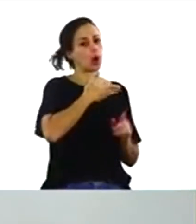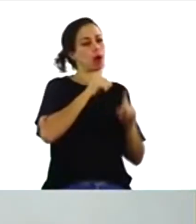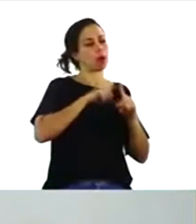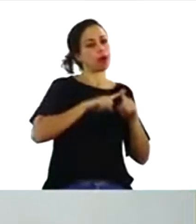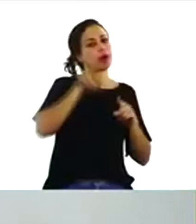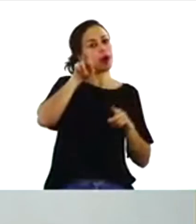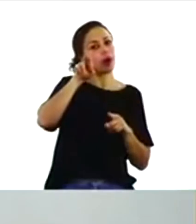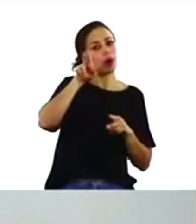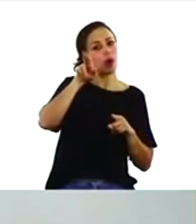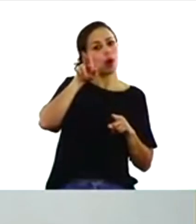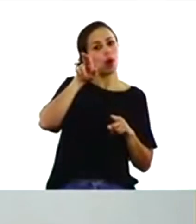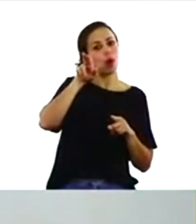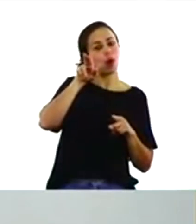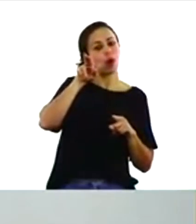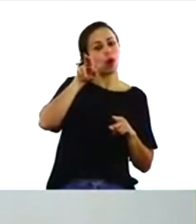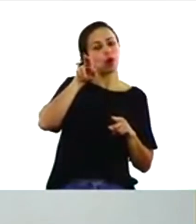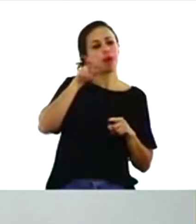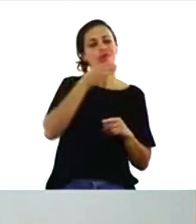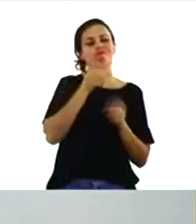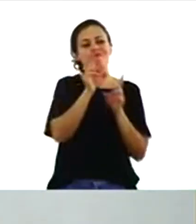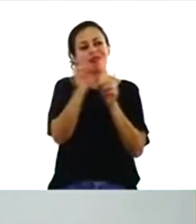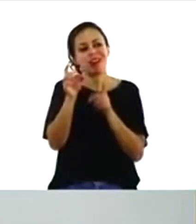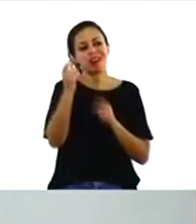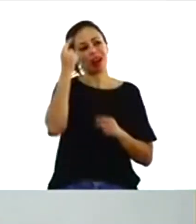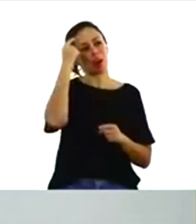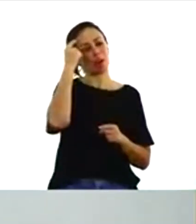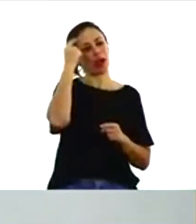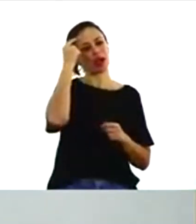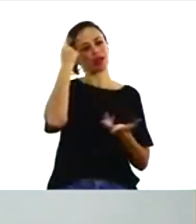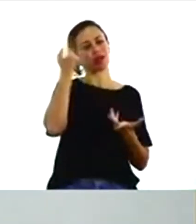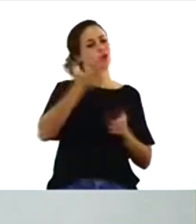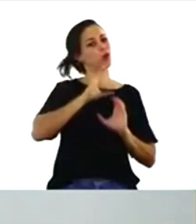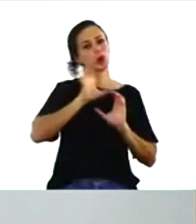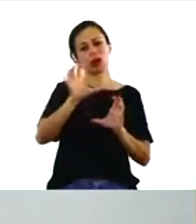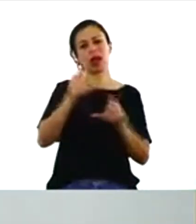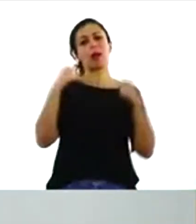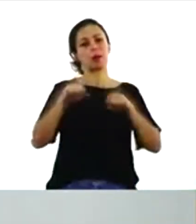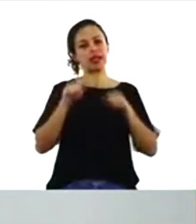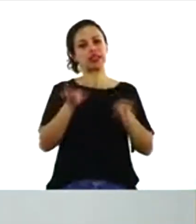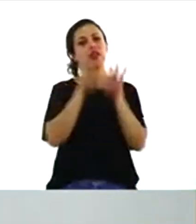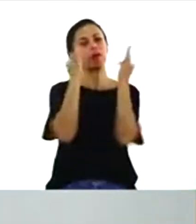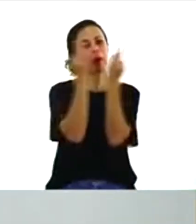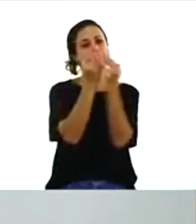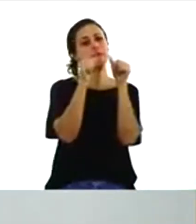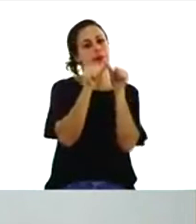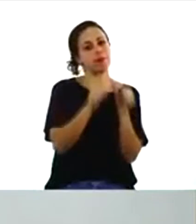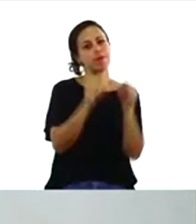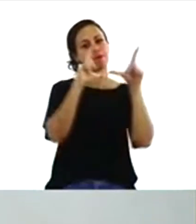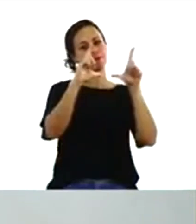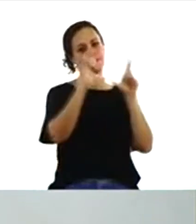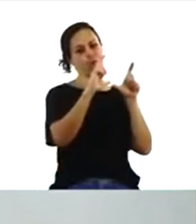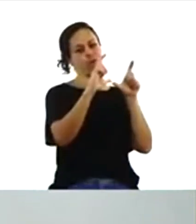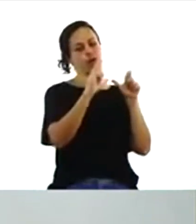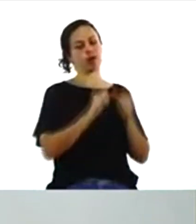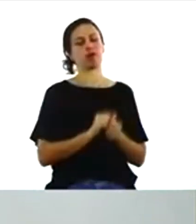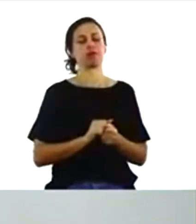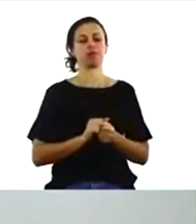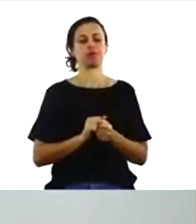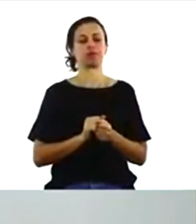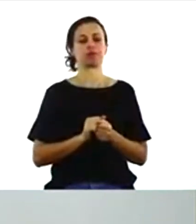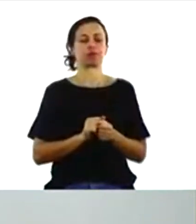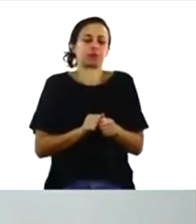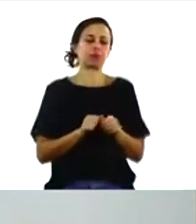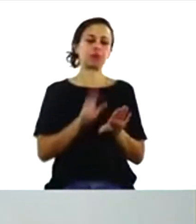telegrama ao seu chefe e disse: chefe, o seu quadro está na